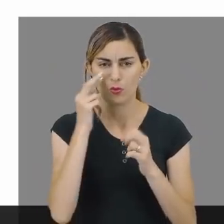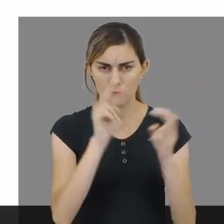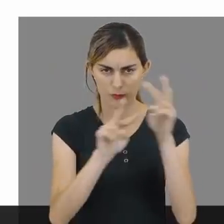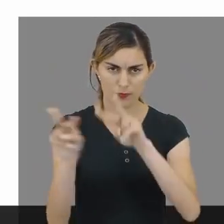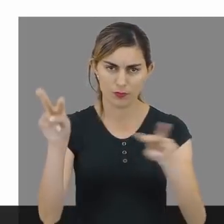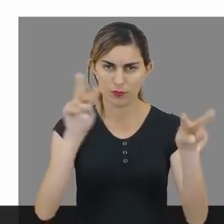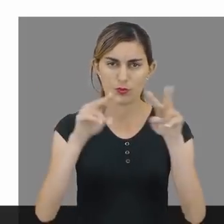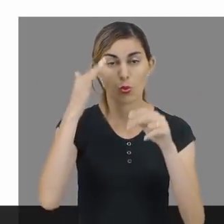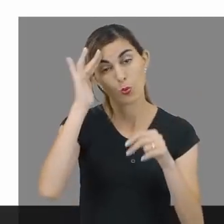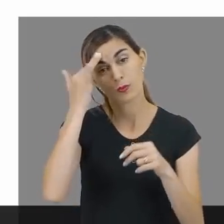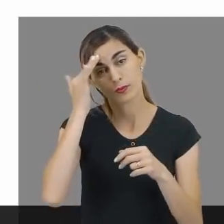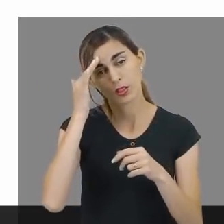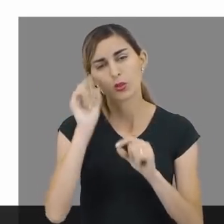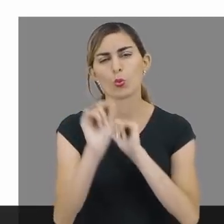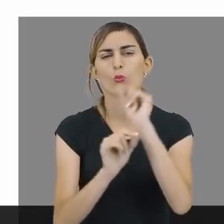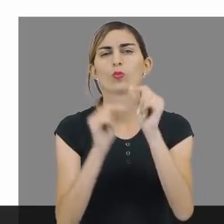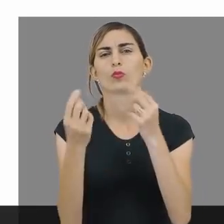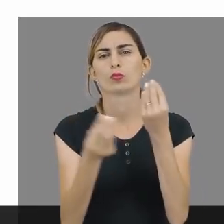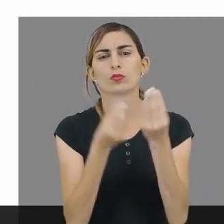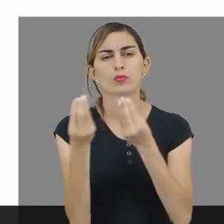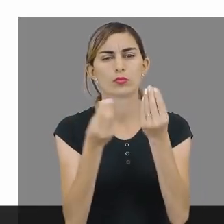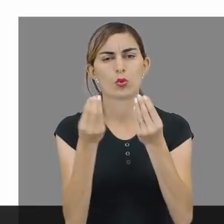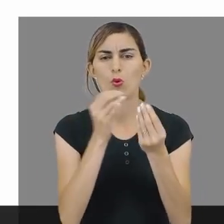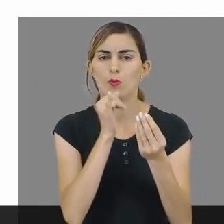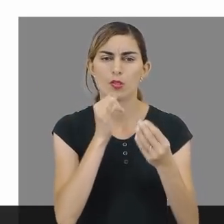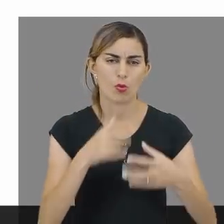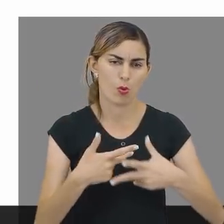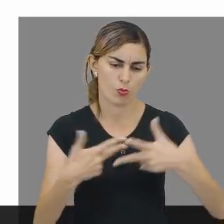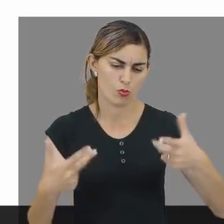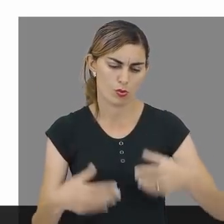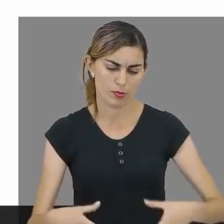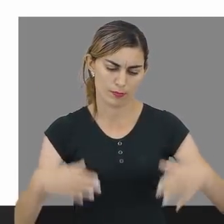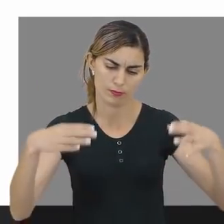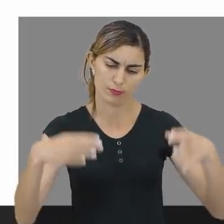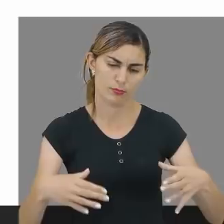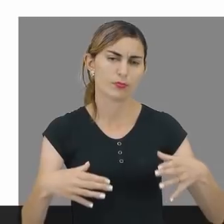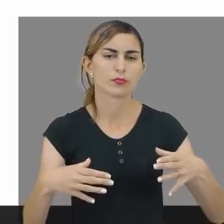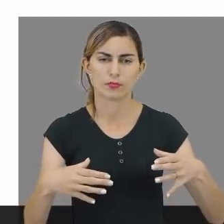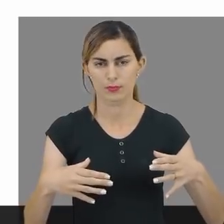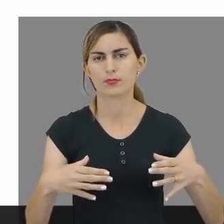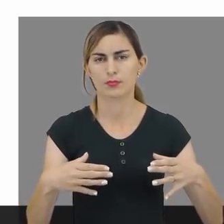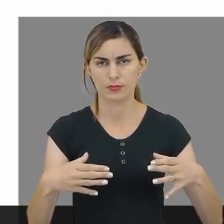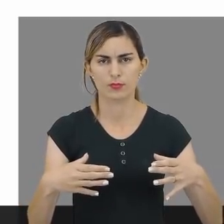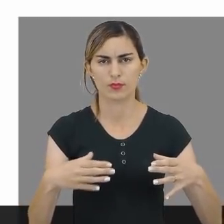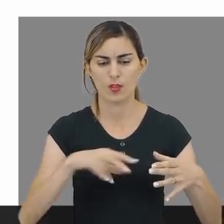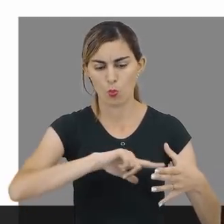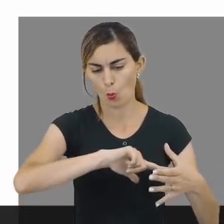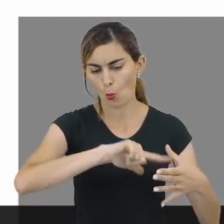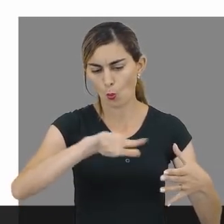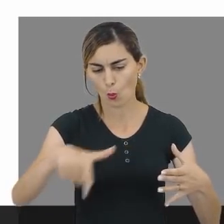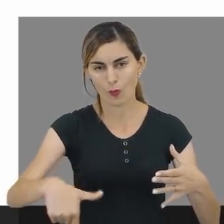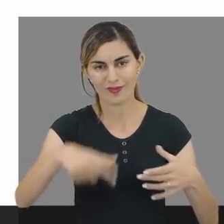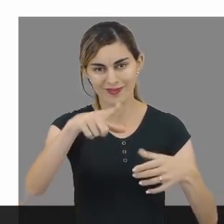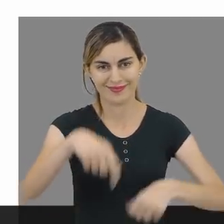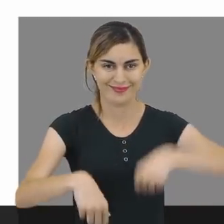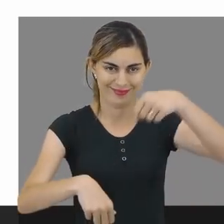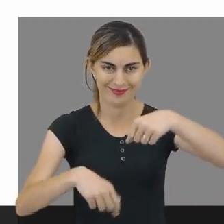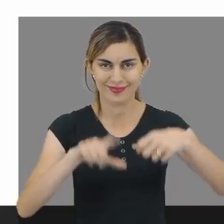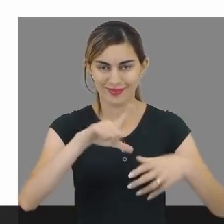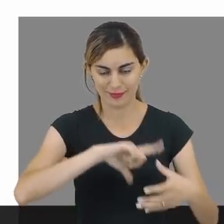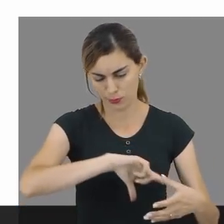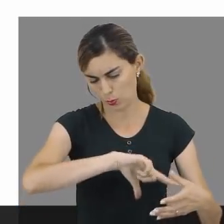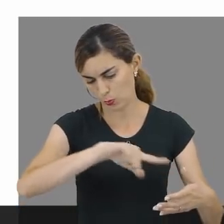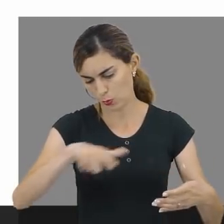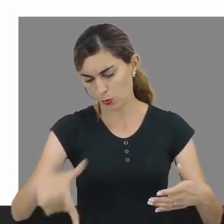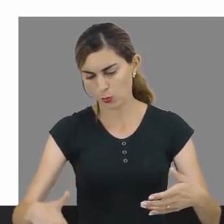ou entender uma variável também, como um recipiente, geralmente quando a gente declara ele que está vazio. E o conteúdo